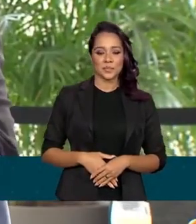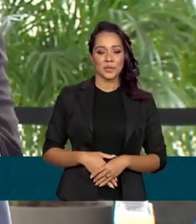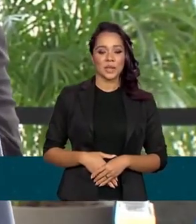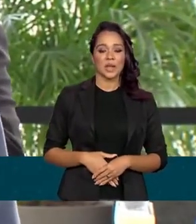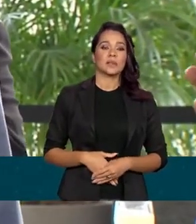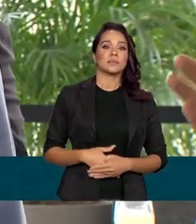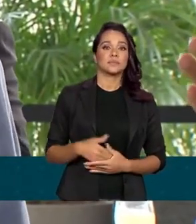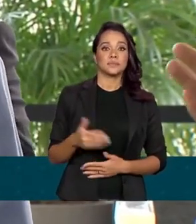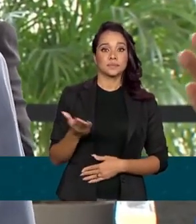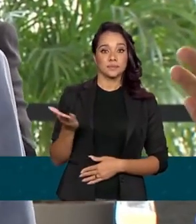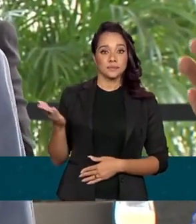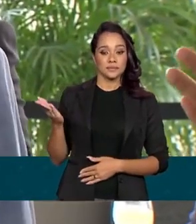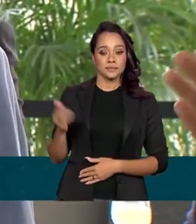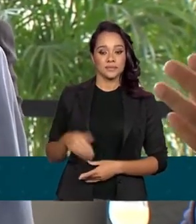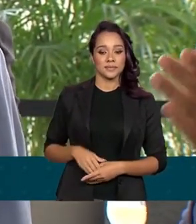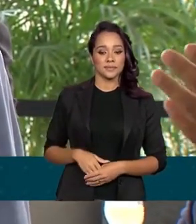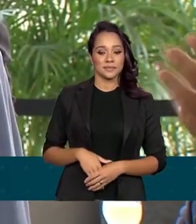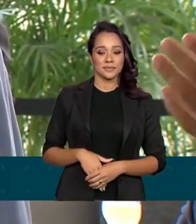Ele que...